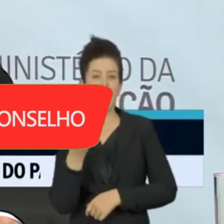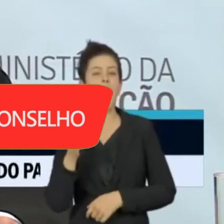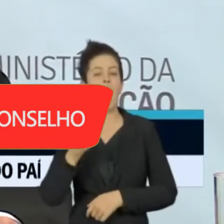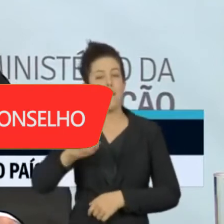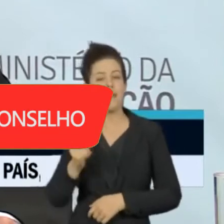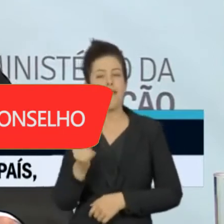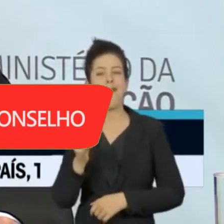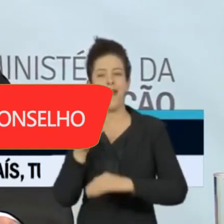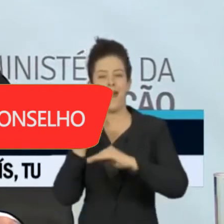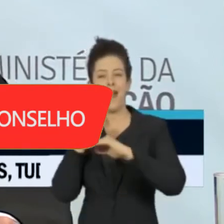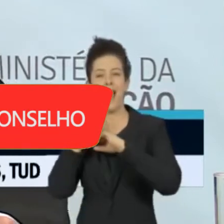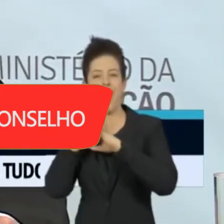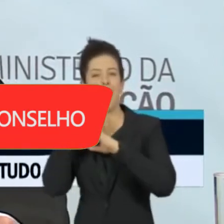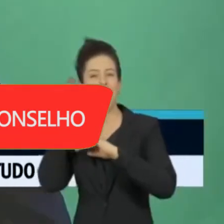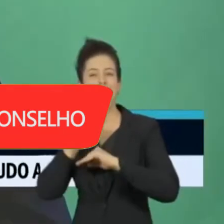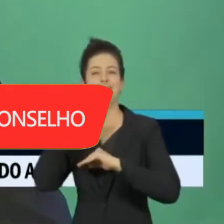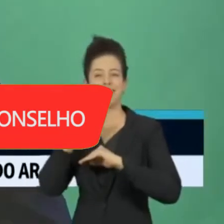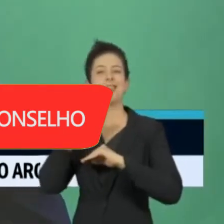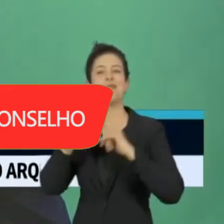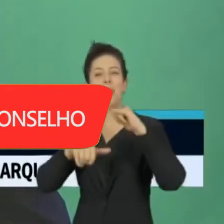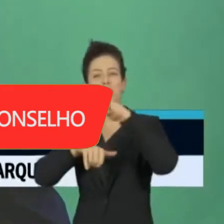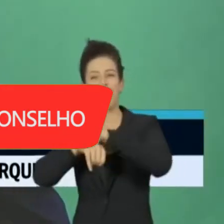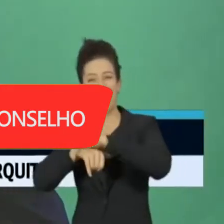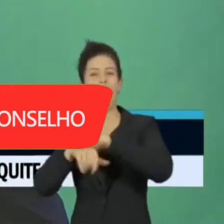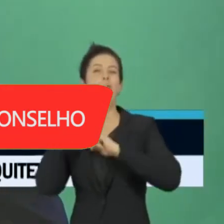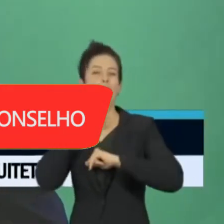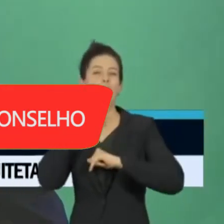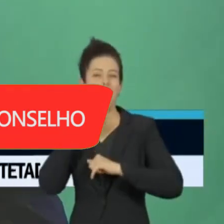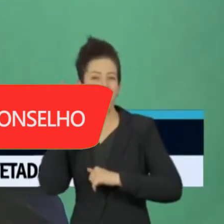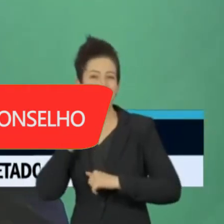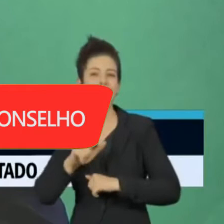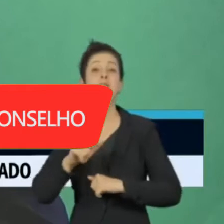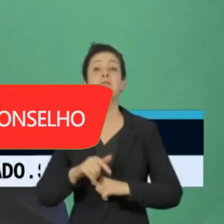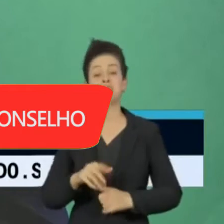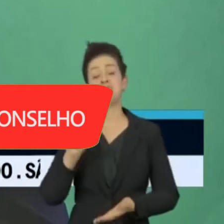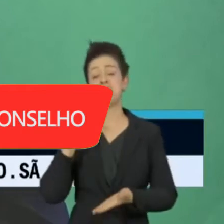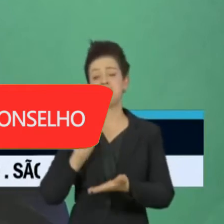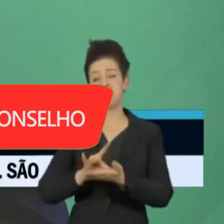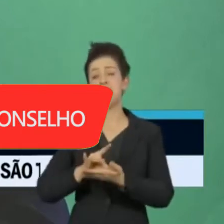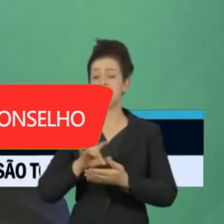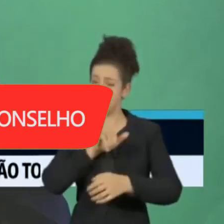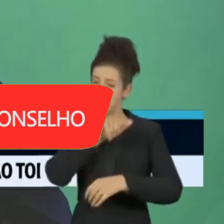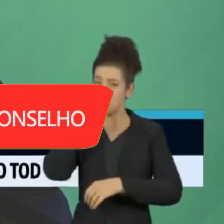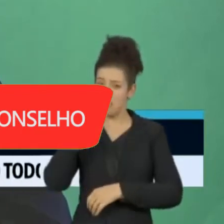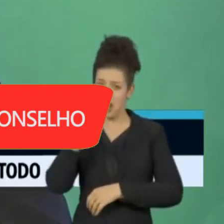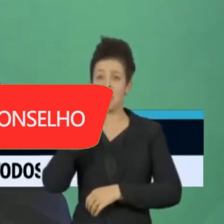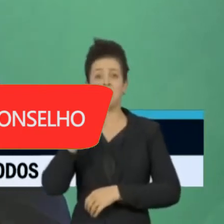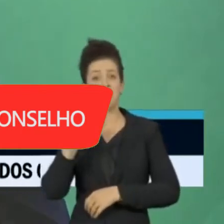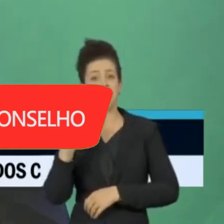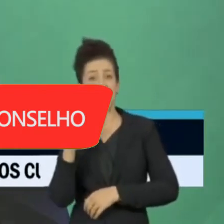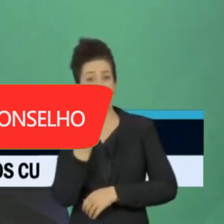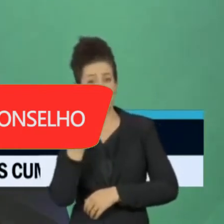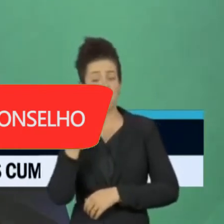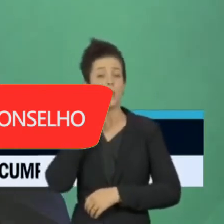Traub, foi eleito pelo grupo de países conhecido como Constituintes. Ainda de acordo com a nota, Van Traub